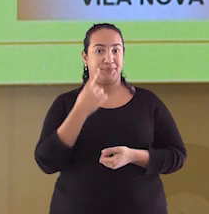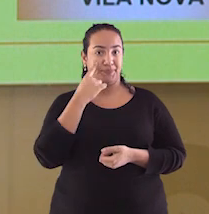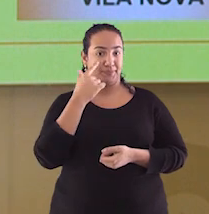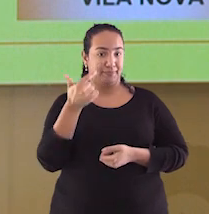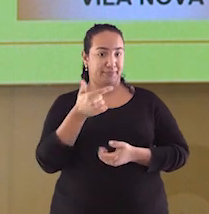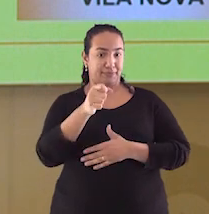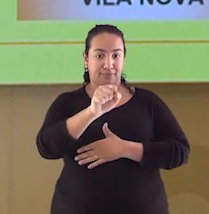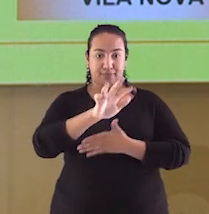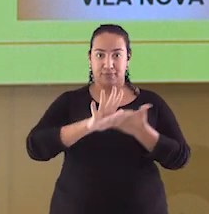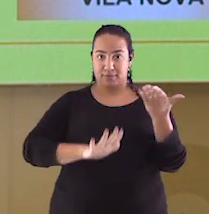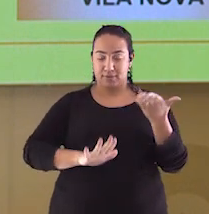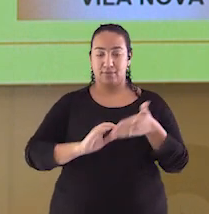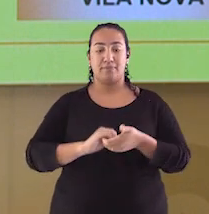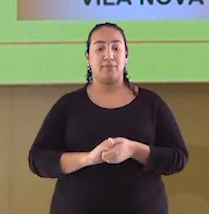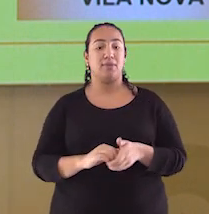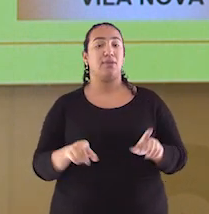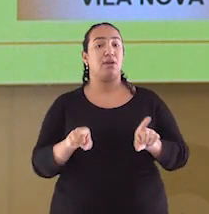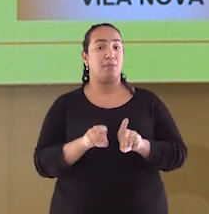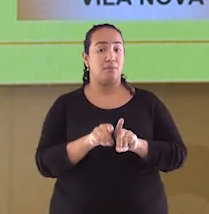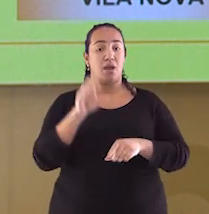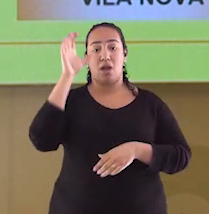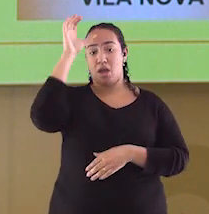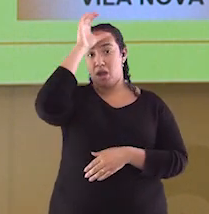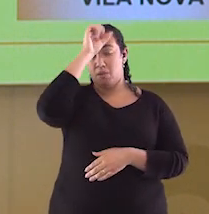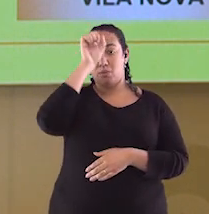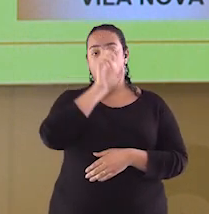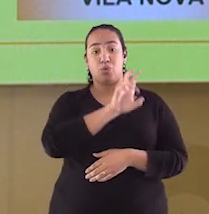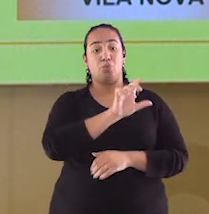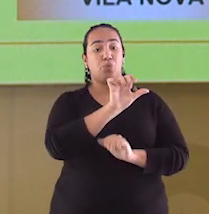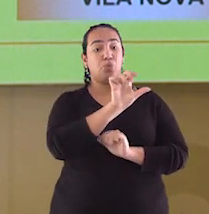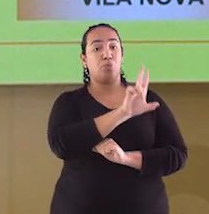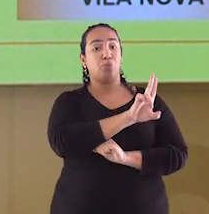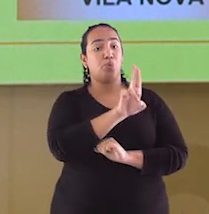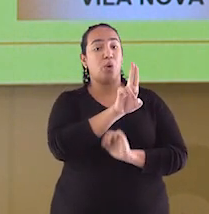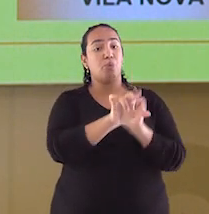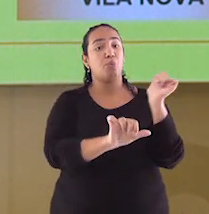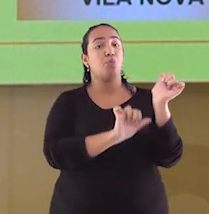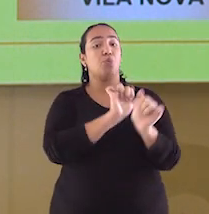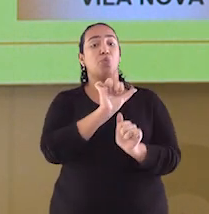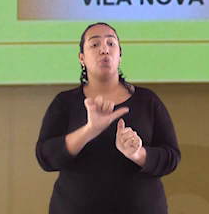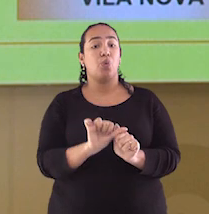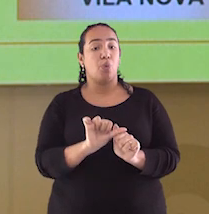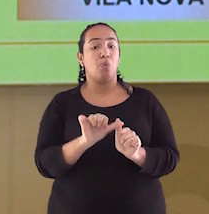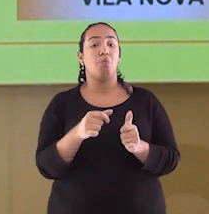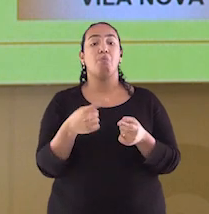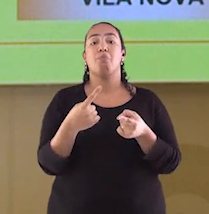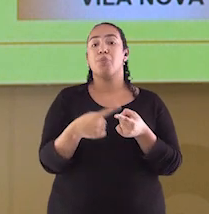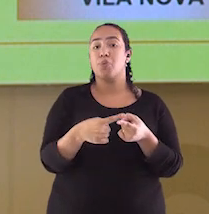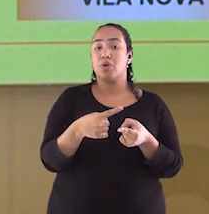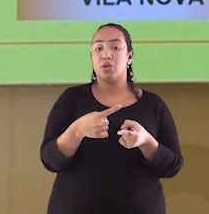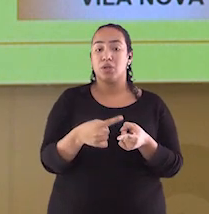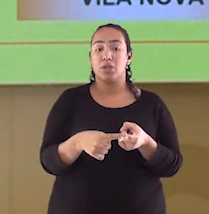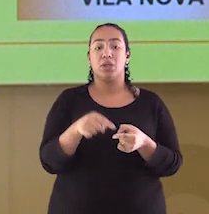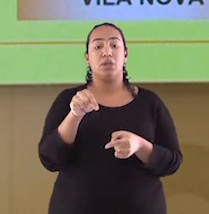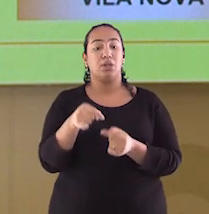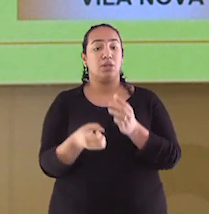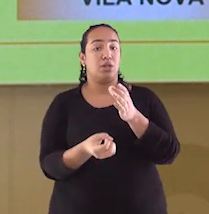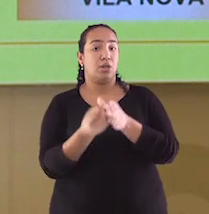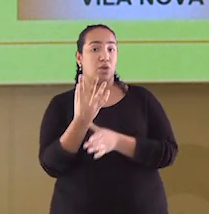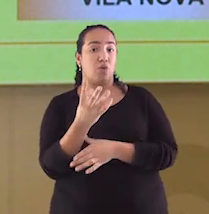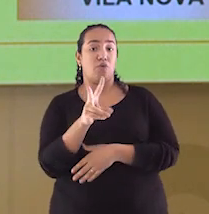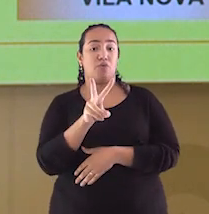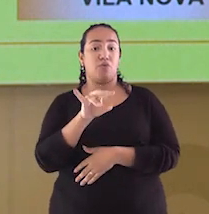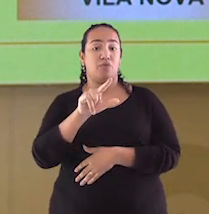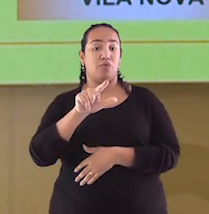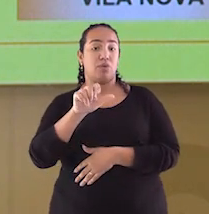Questão 2. Entendemos que o nome mudou para porque surgiu uma nova